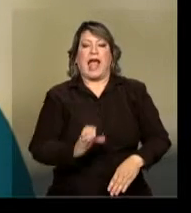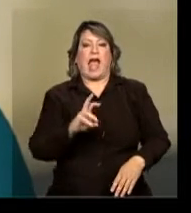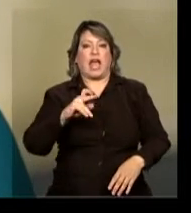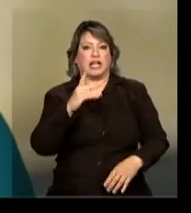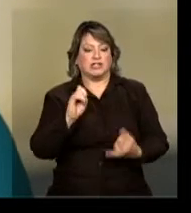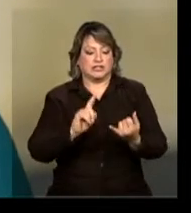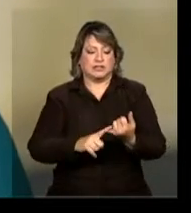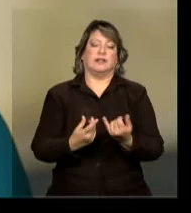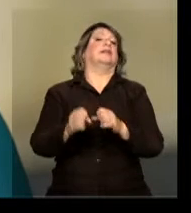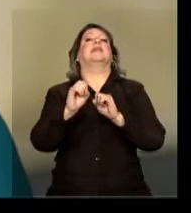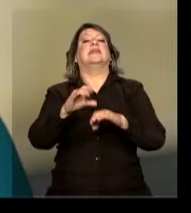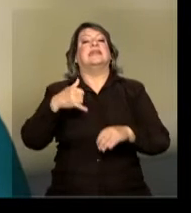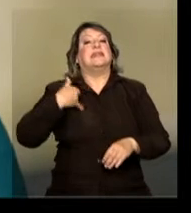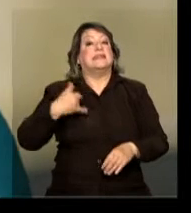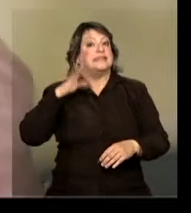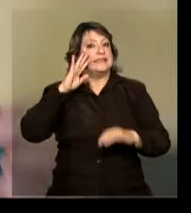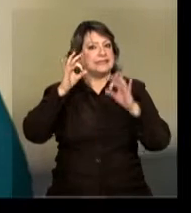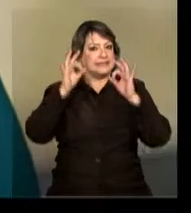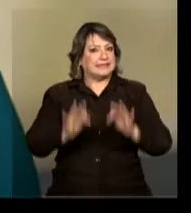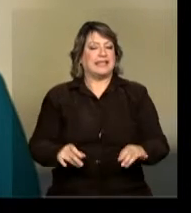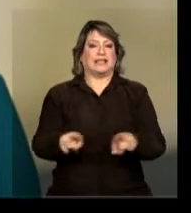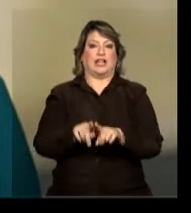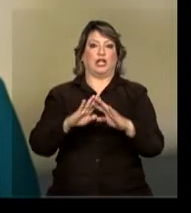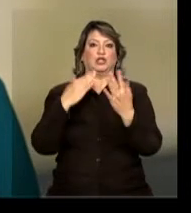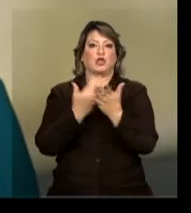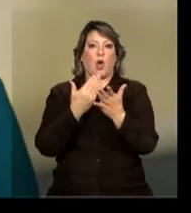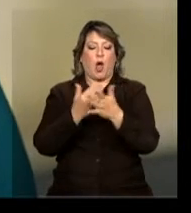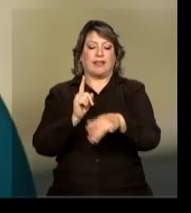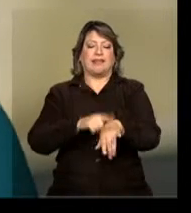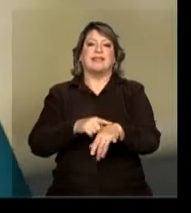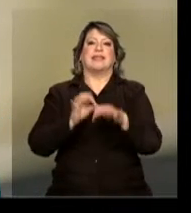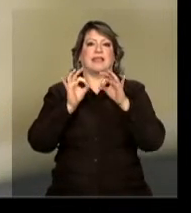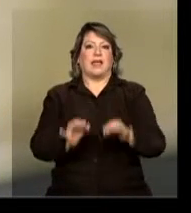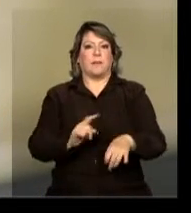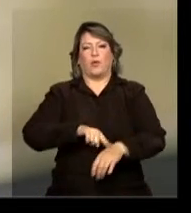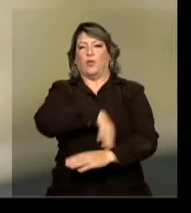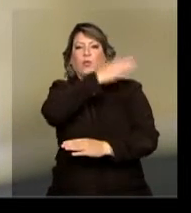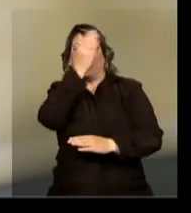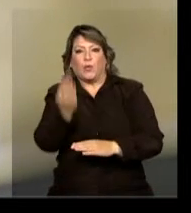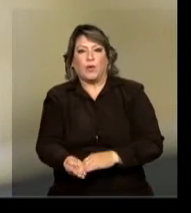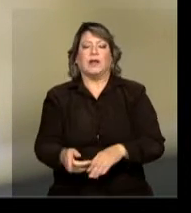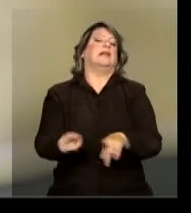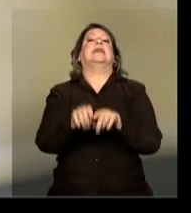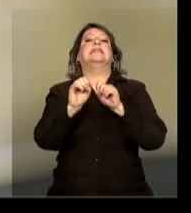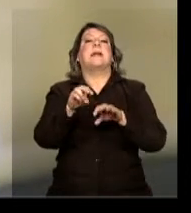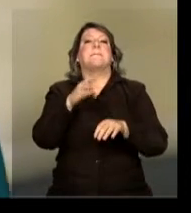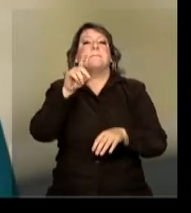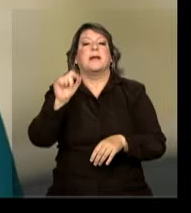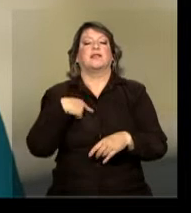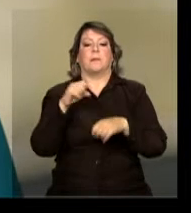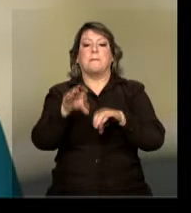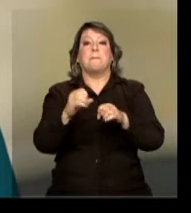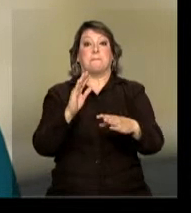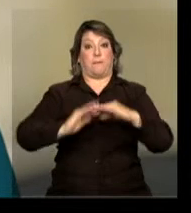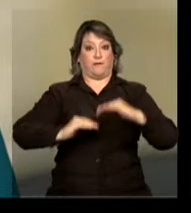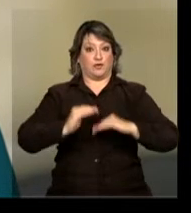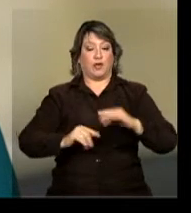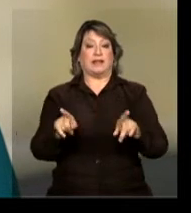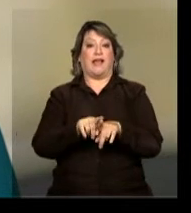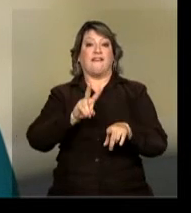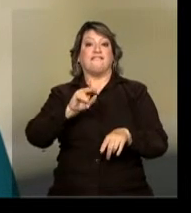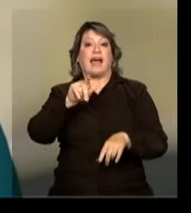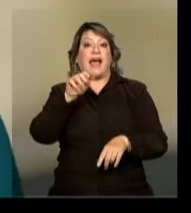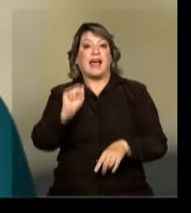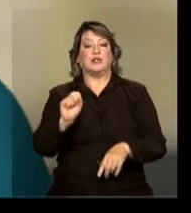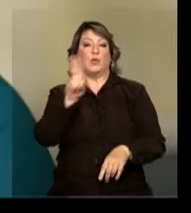alfabetização na idade certa escolas em tempo integral ensino médio profissionalizante mais vagas em